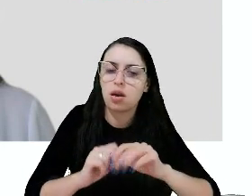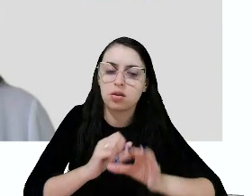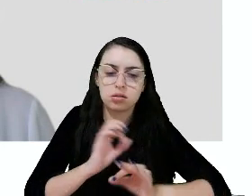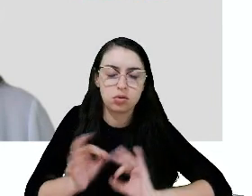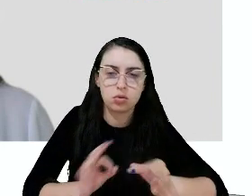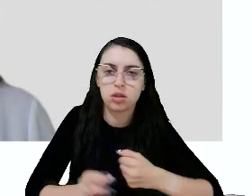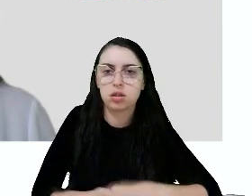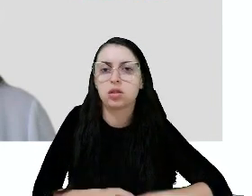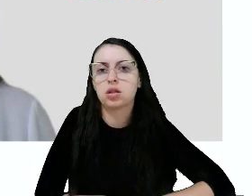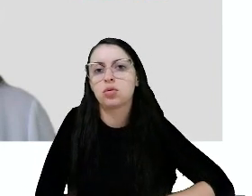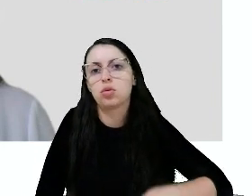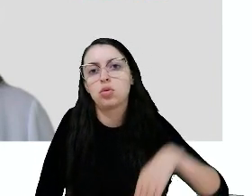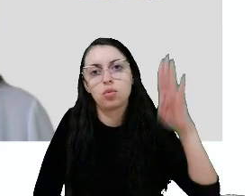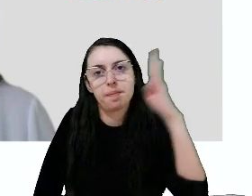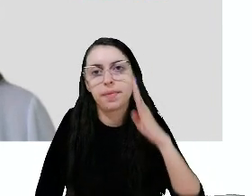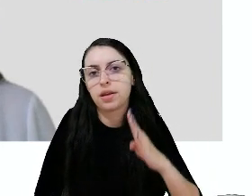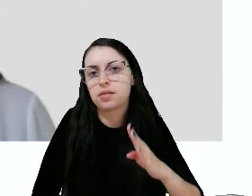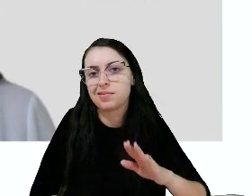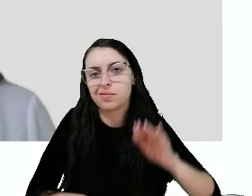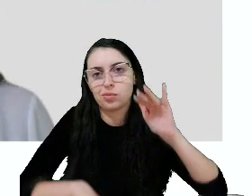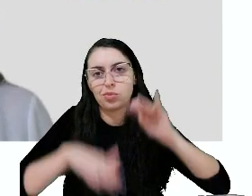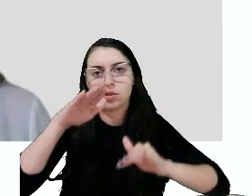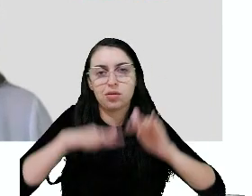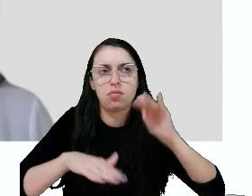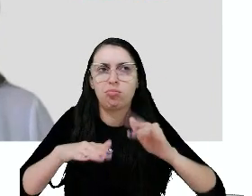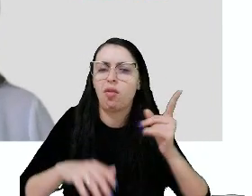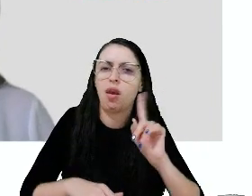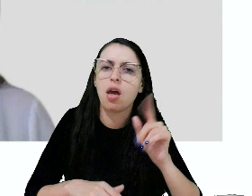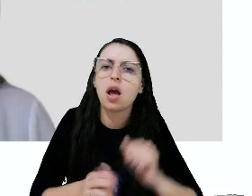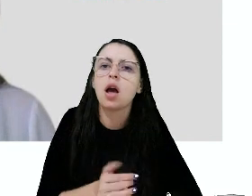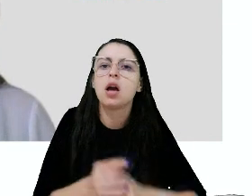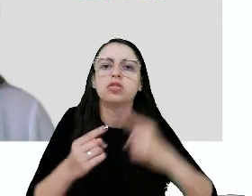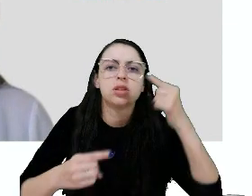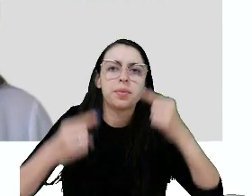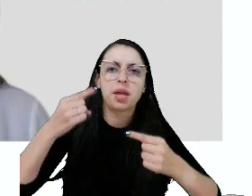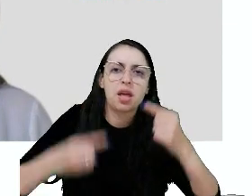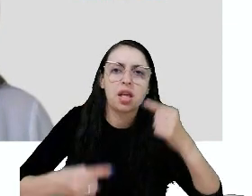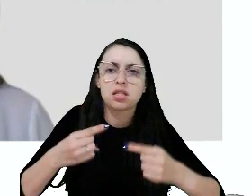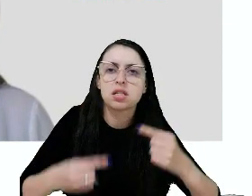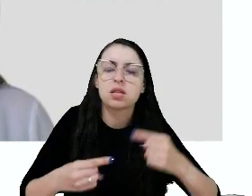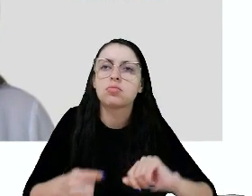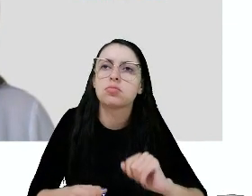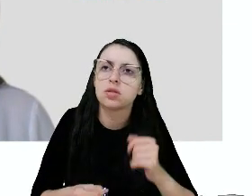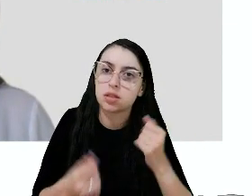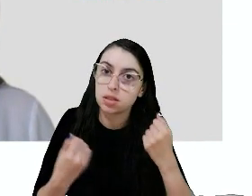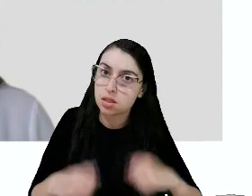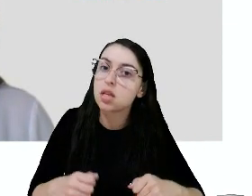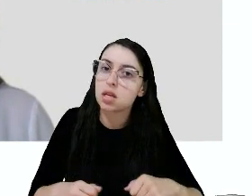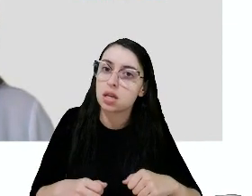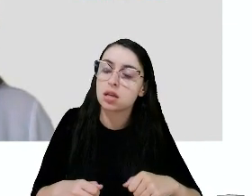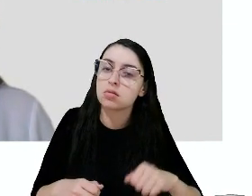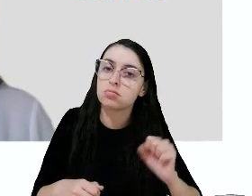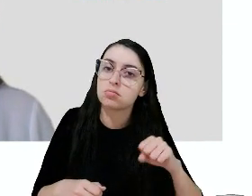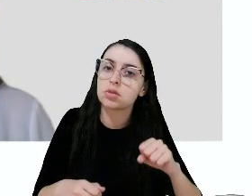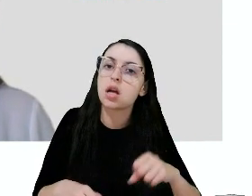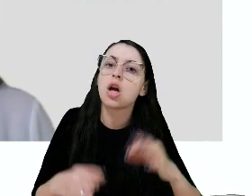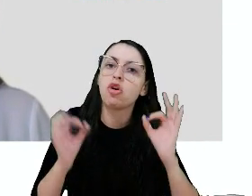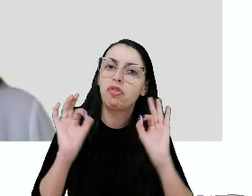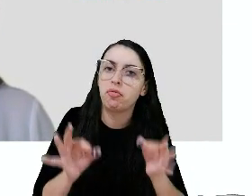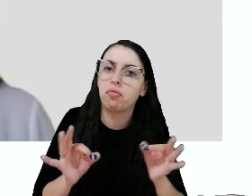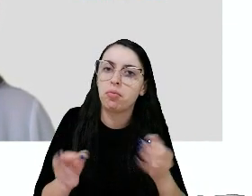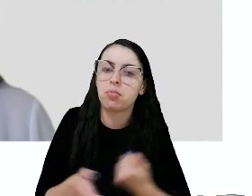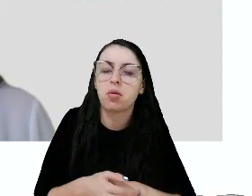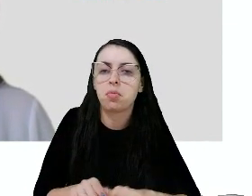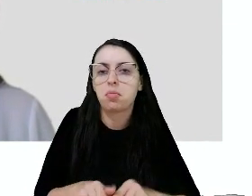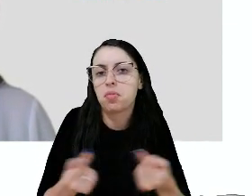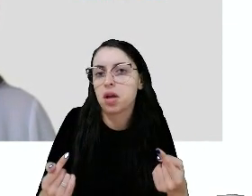nosso país, tão desigual, que se a gente diz, não, nós somos uma democracia, eu quero insistir, somos uma democracia